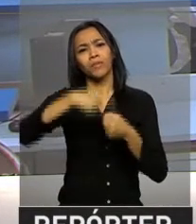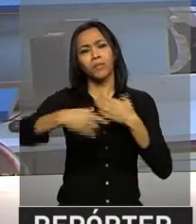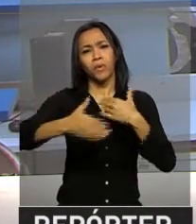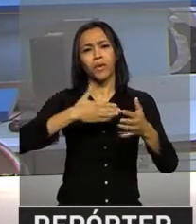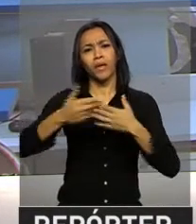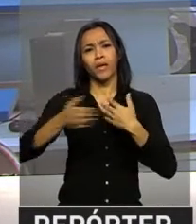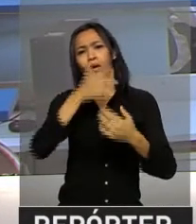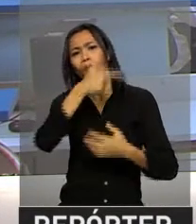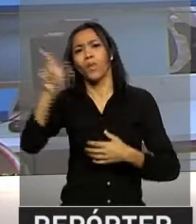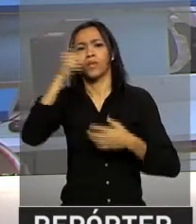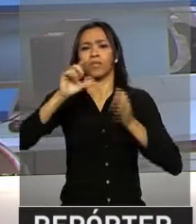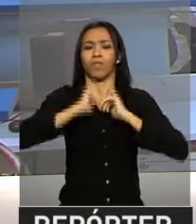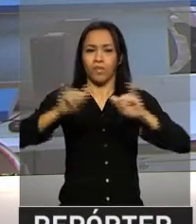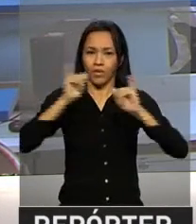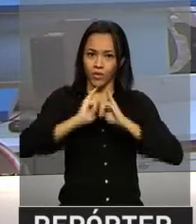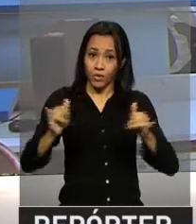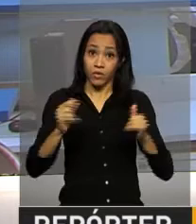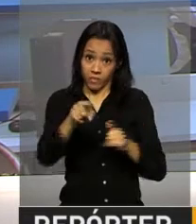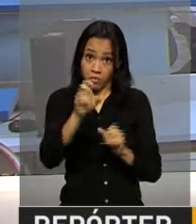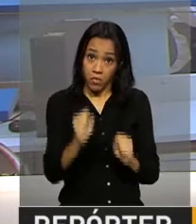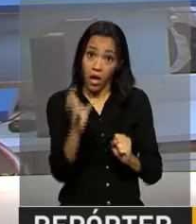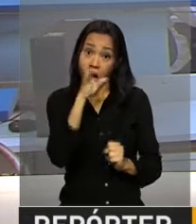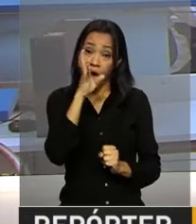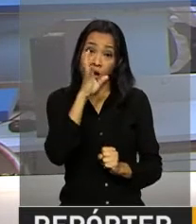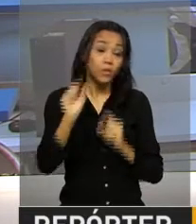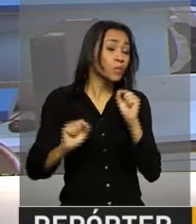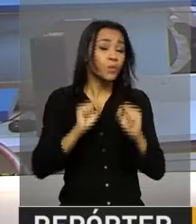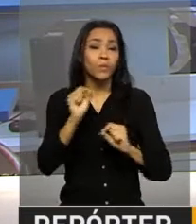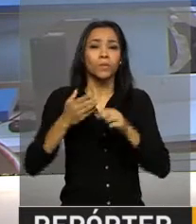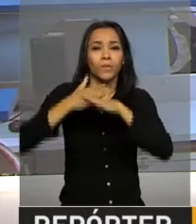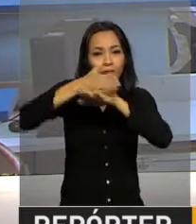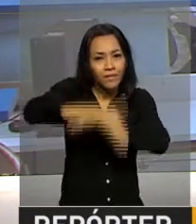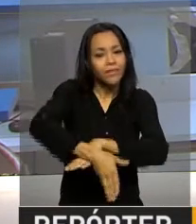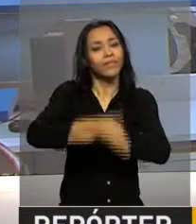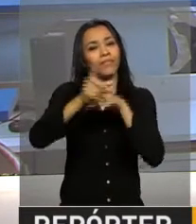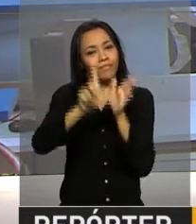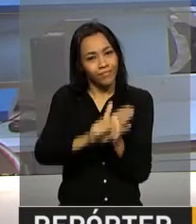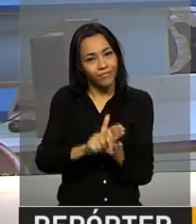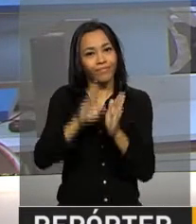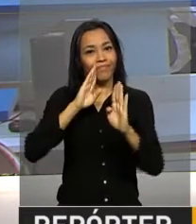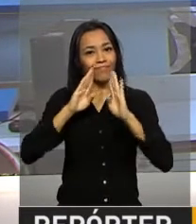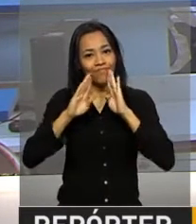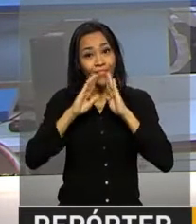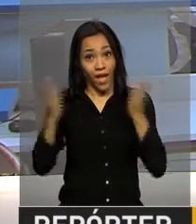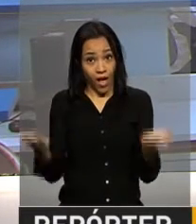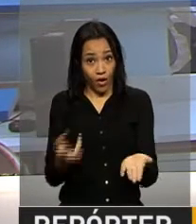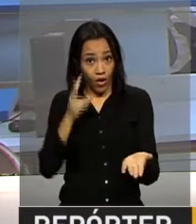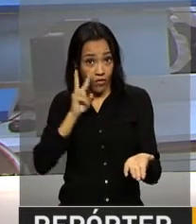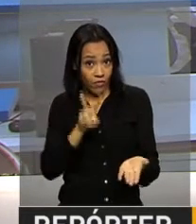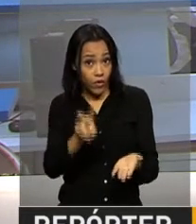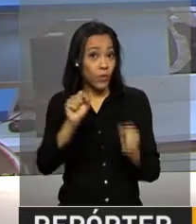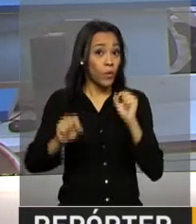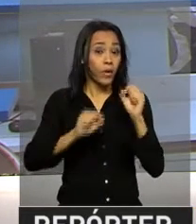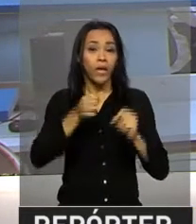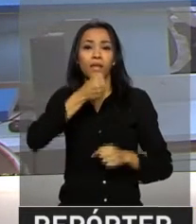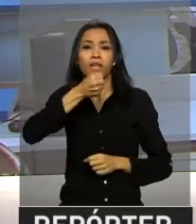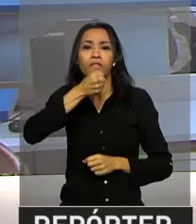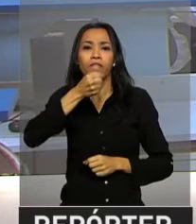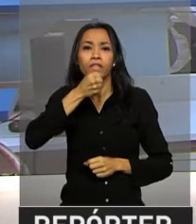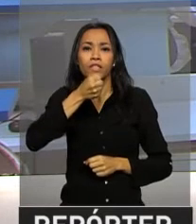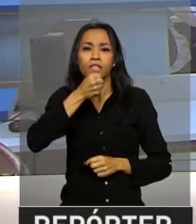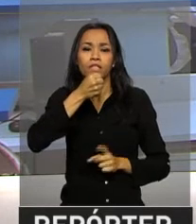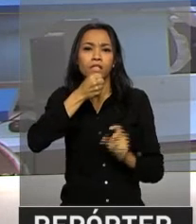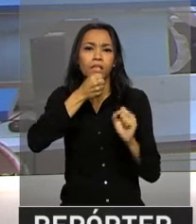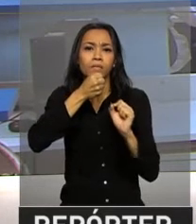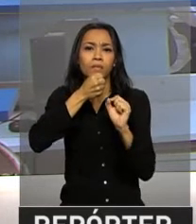com outras informações. Acompanhe as novidades também nas nossas redes sociais. Veja agora a reapresentação da entrevista